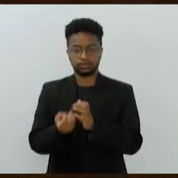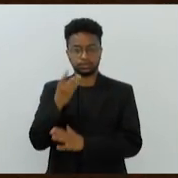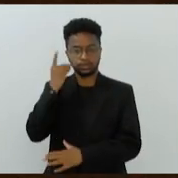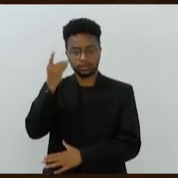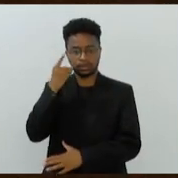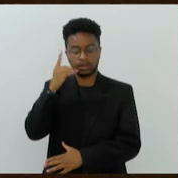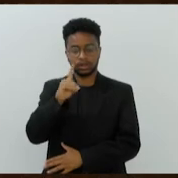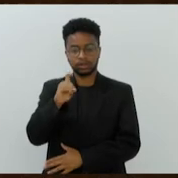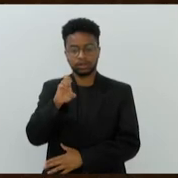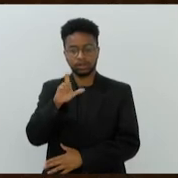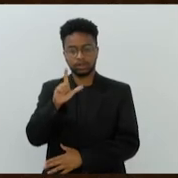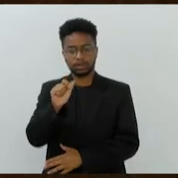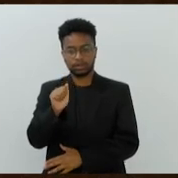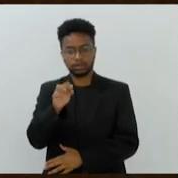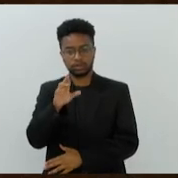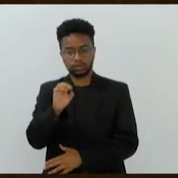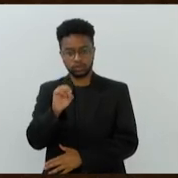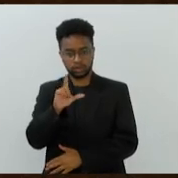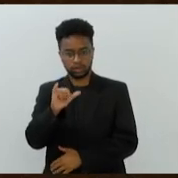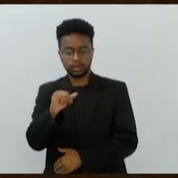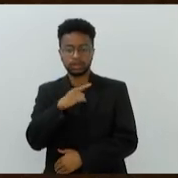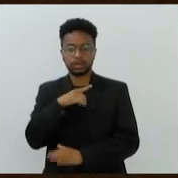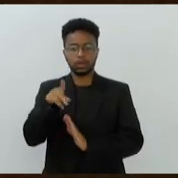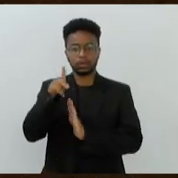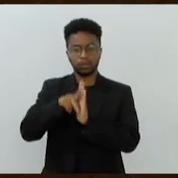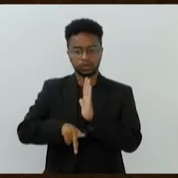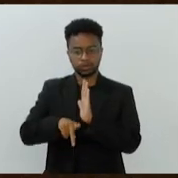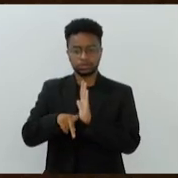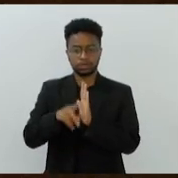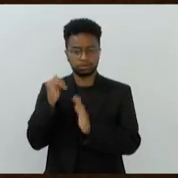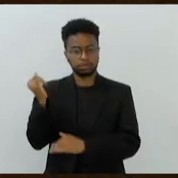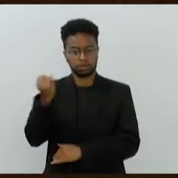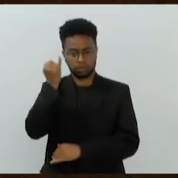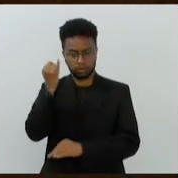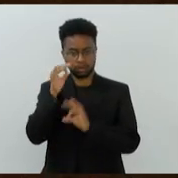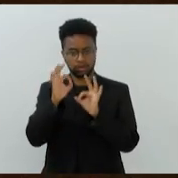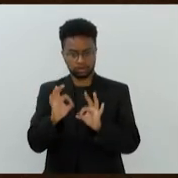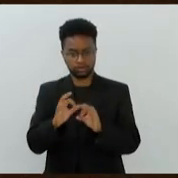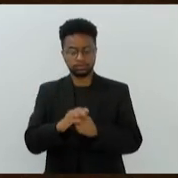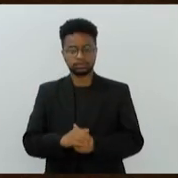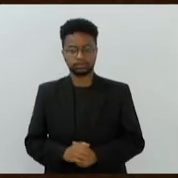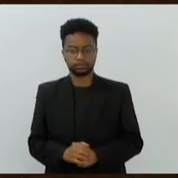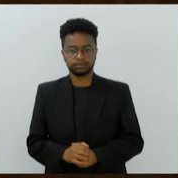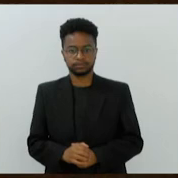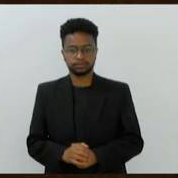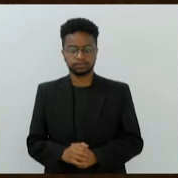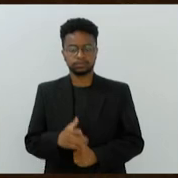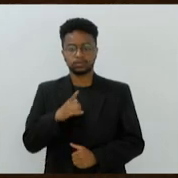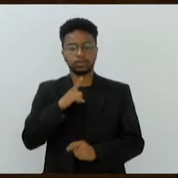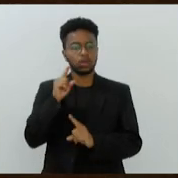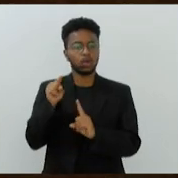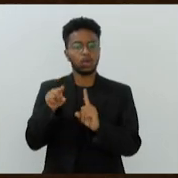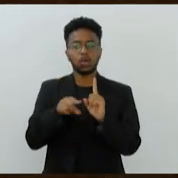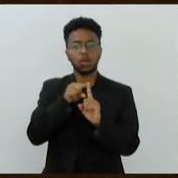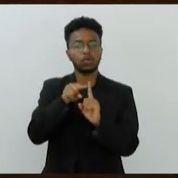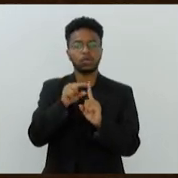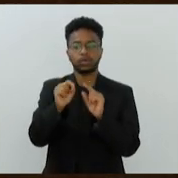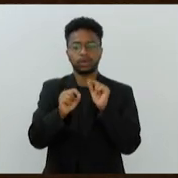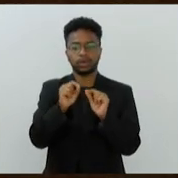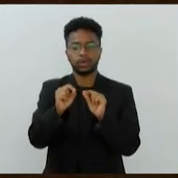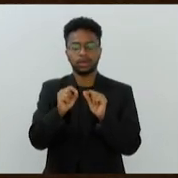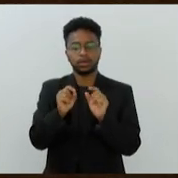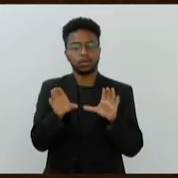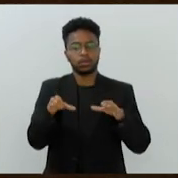Larori, é um projeto no mérito bastante importante, que visa com que os